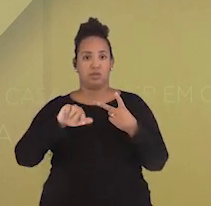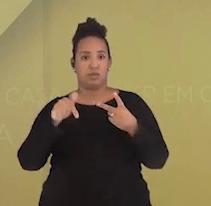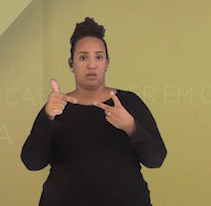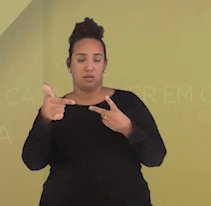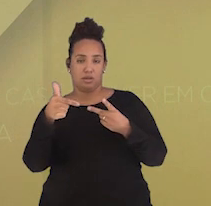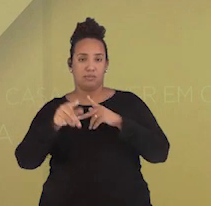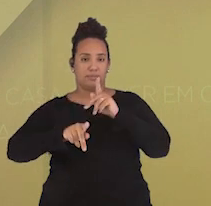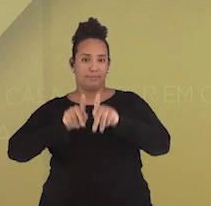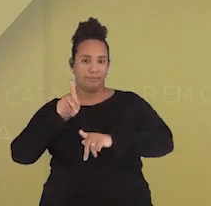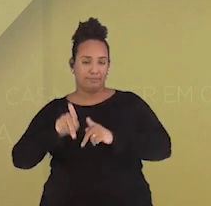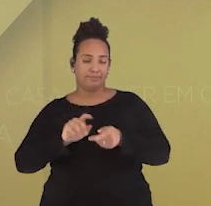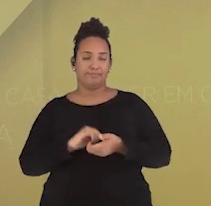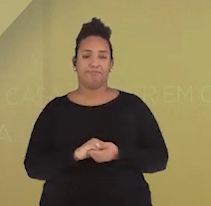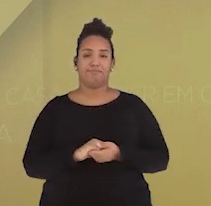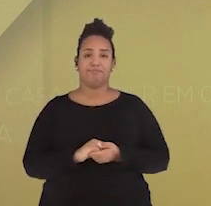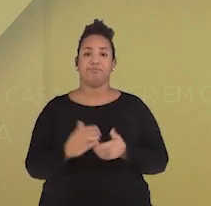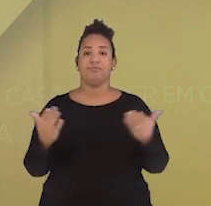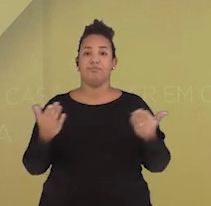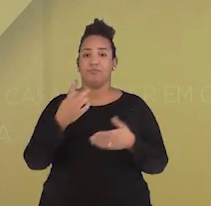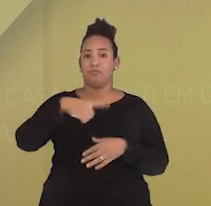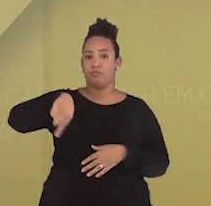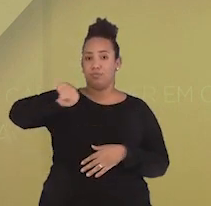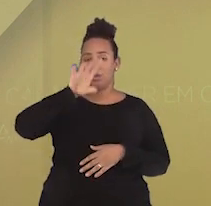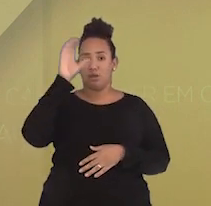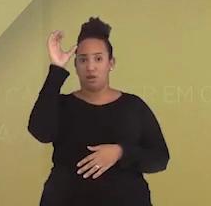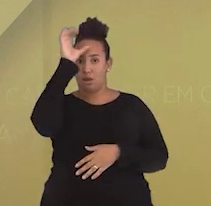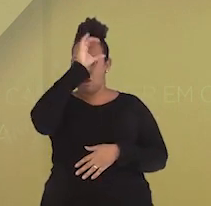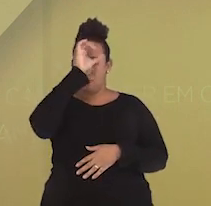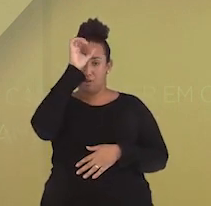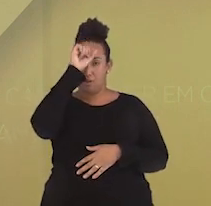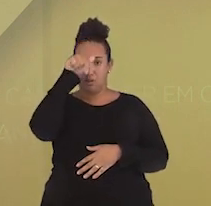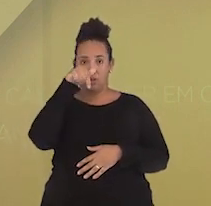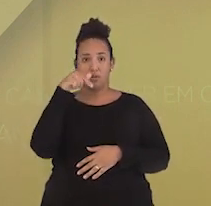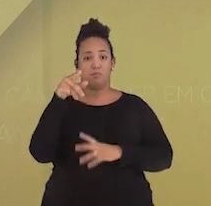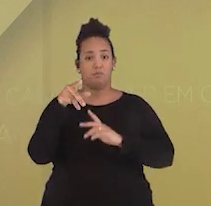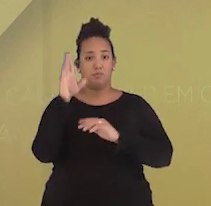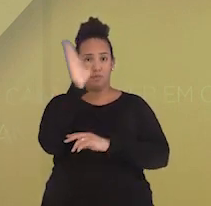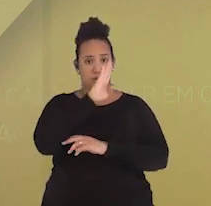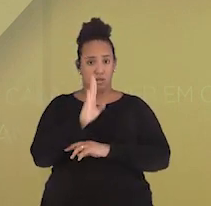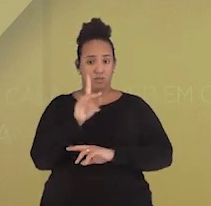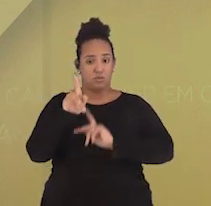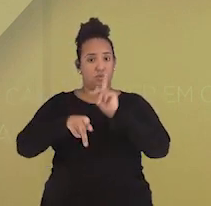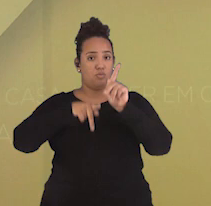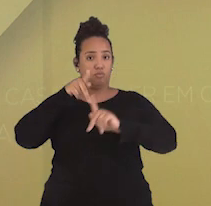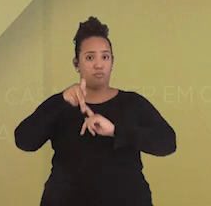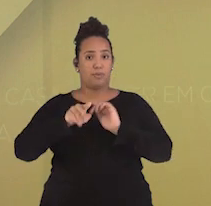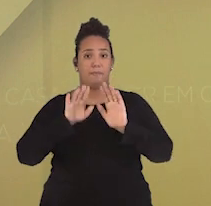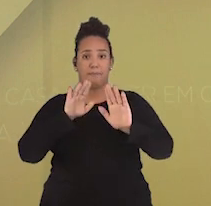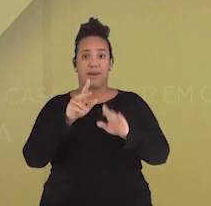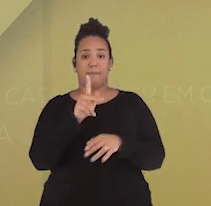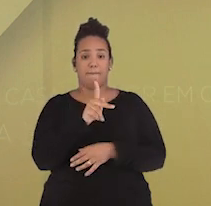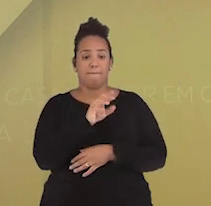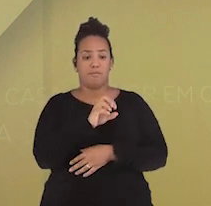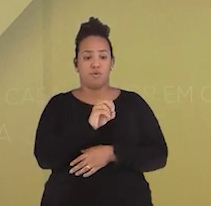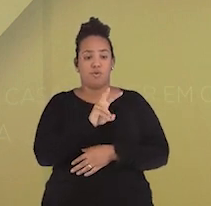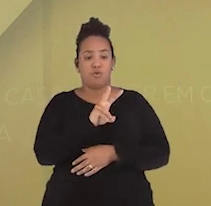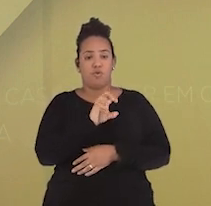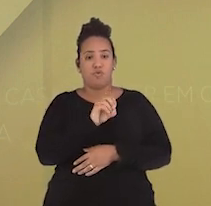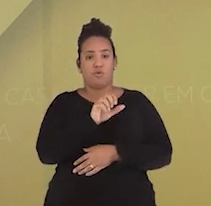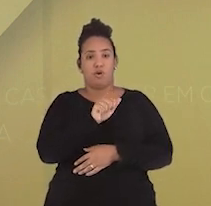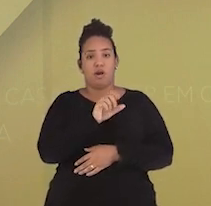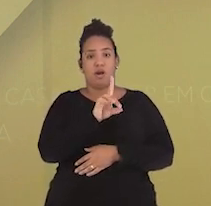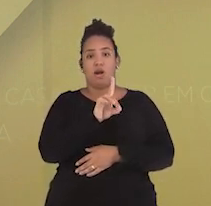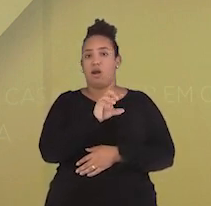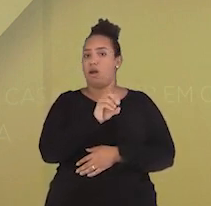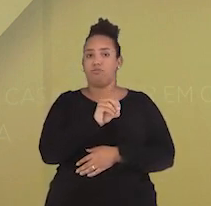Aprendemos que o Brasil é populoso, mas não muito povoado. Ou seja, ele tem bastante gente,